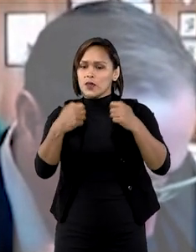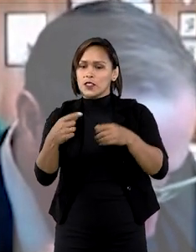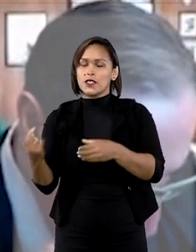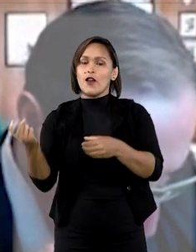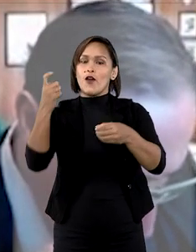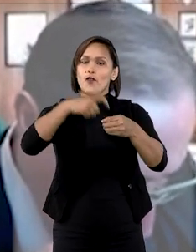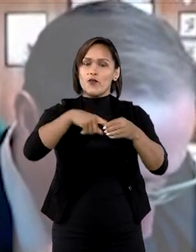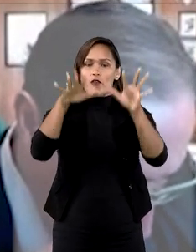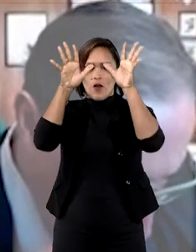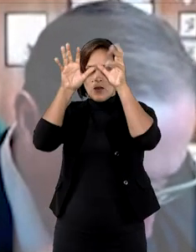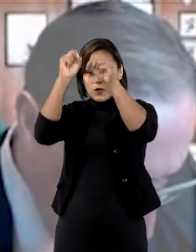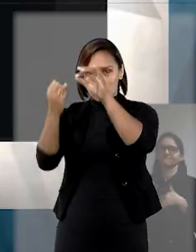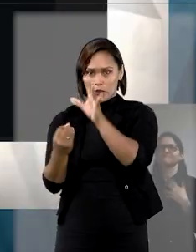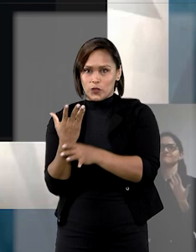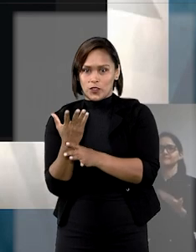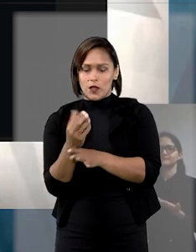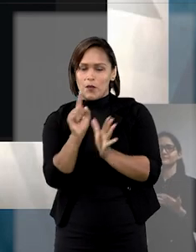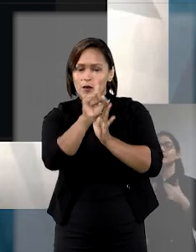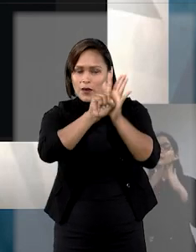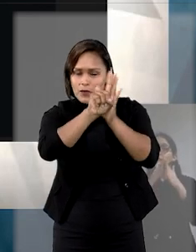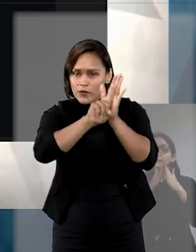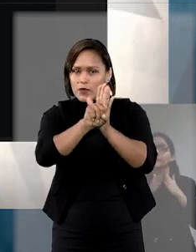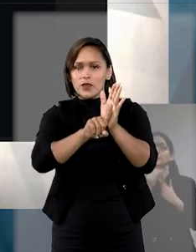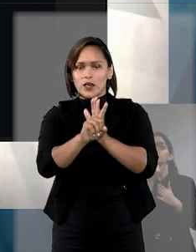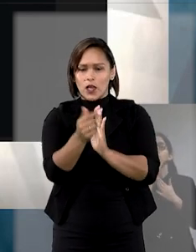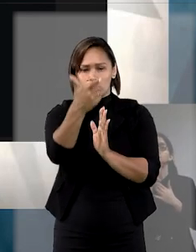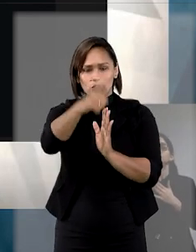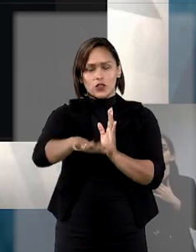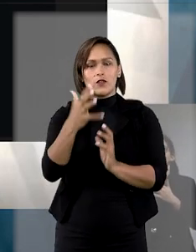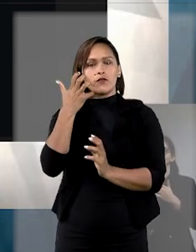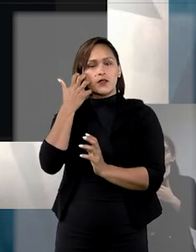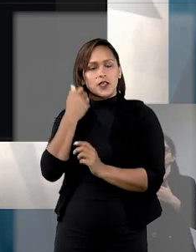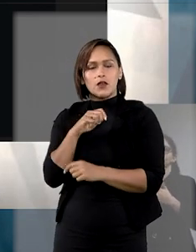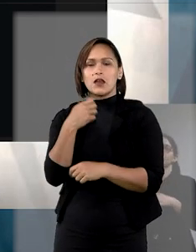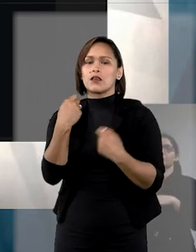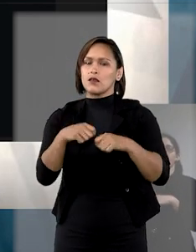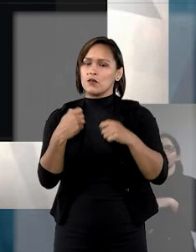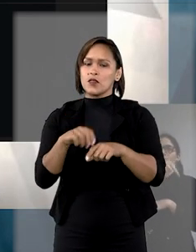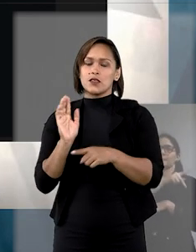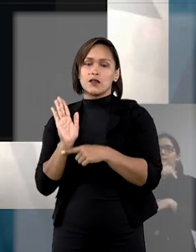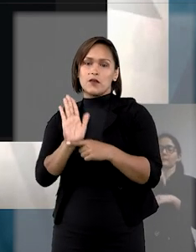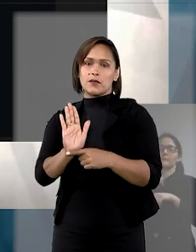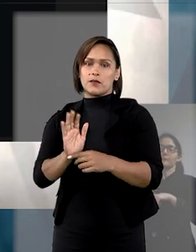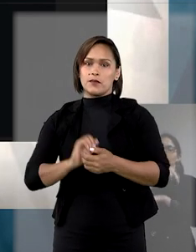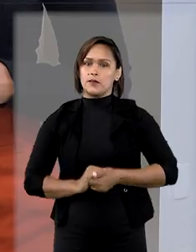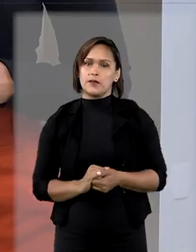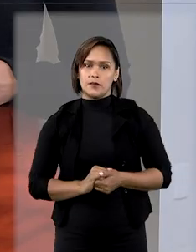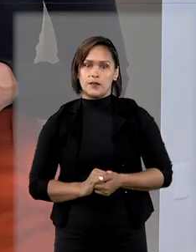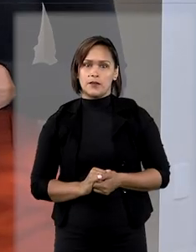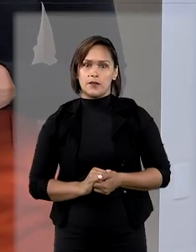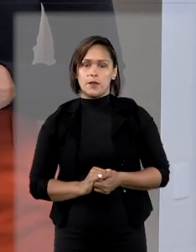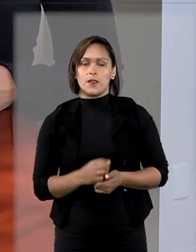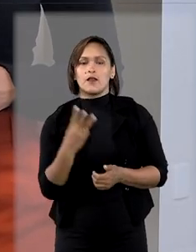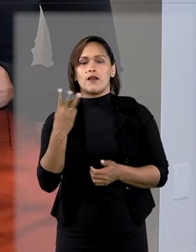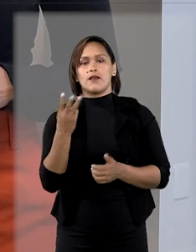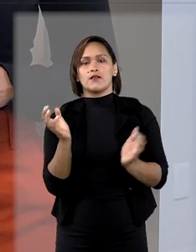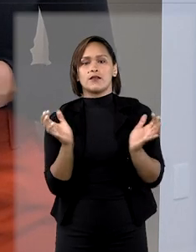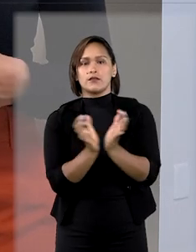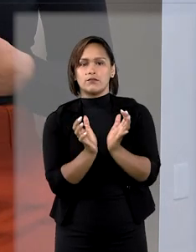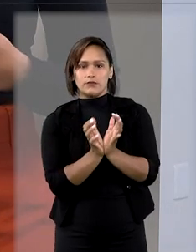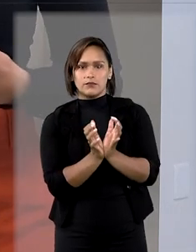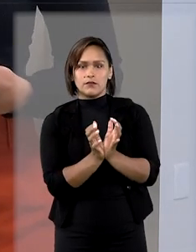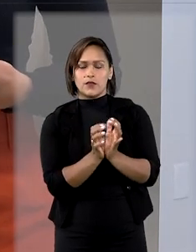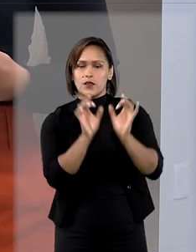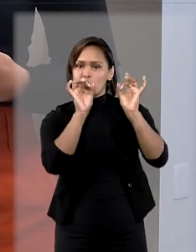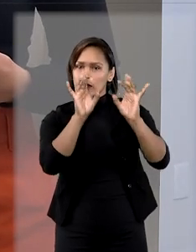caso volte ao tribunal de origem para que seja averiguado se a adotada ainda necessita do benefício. A terceira